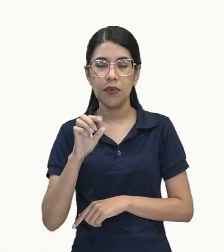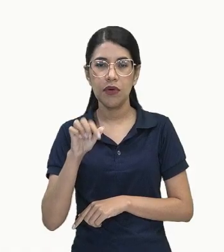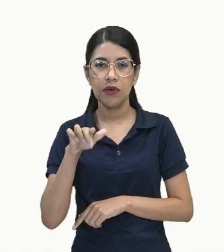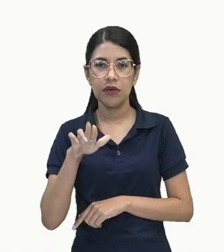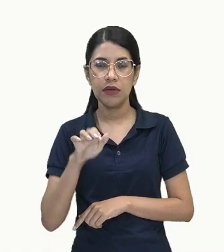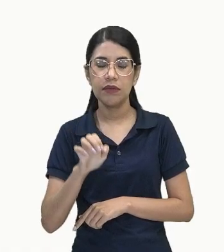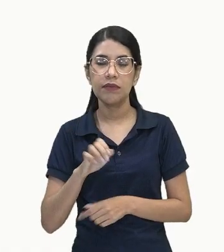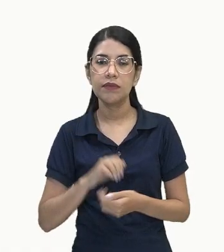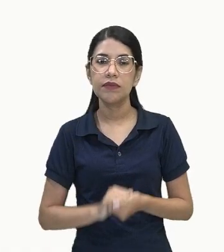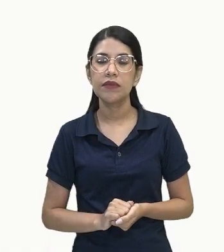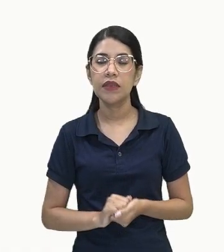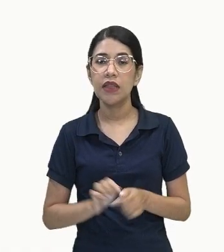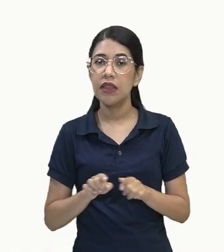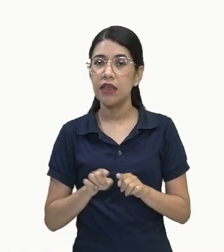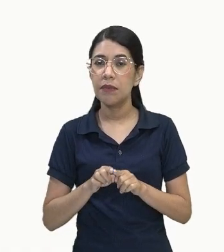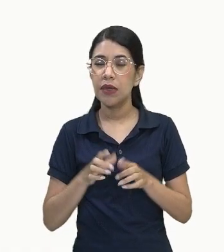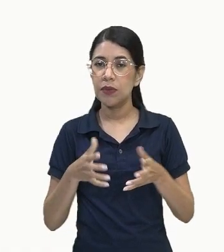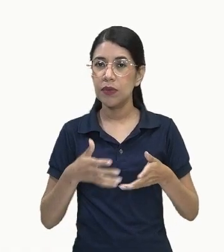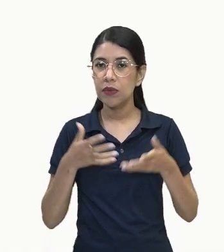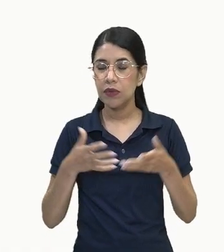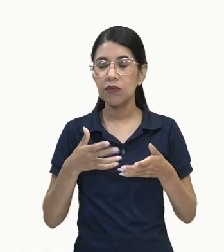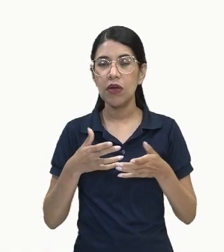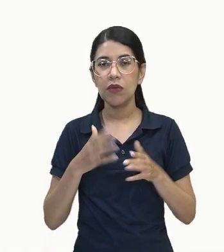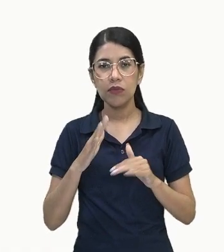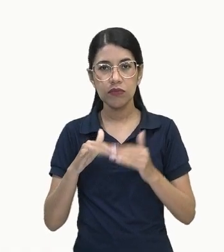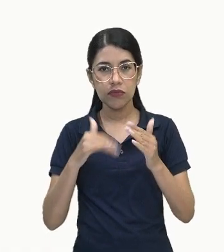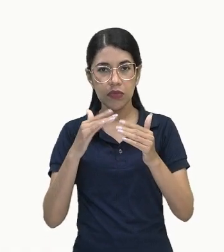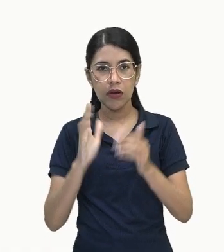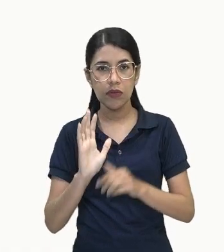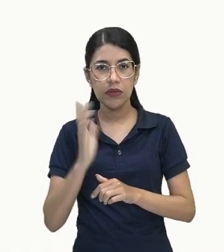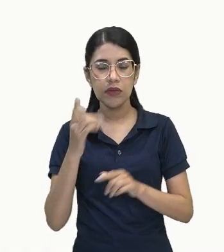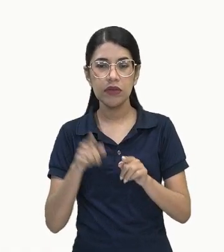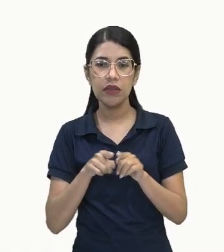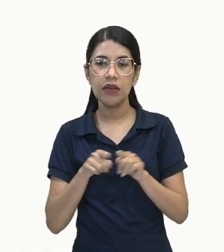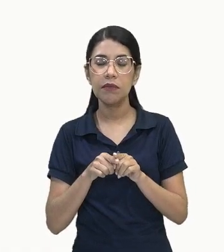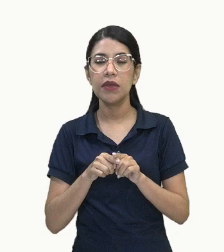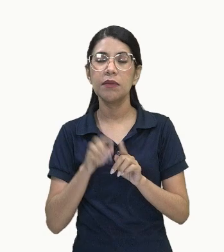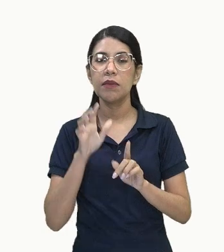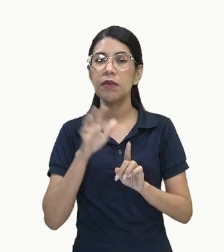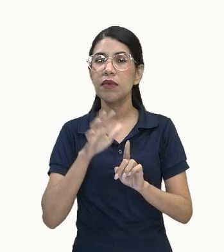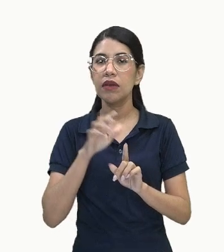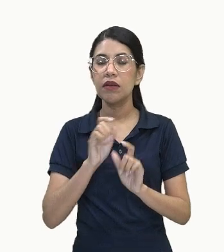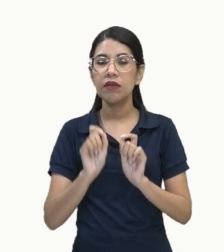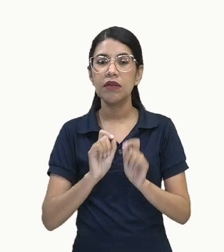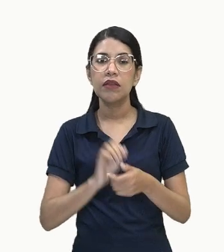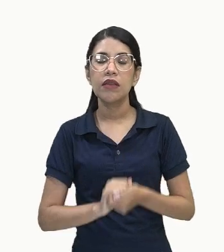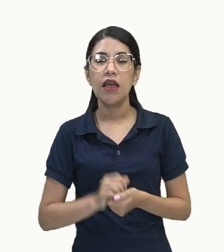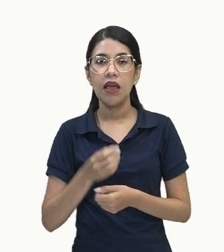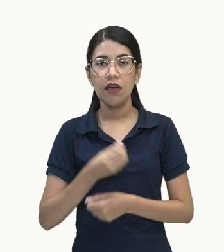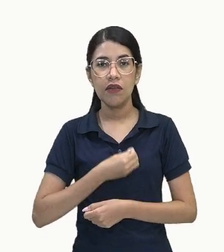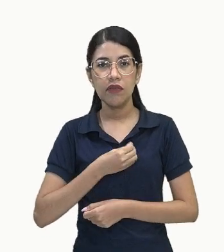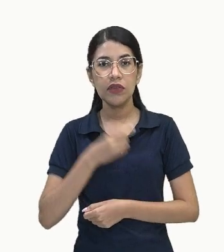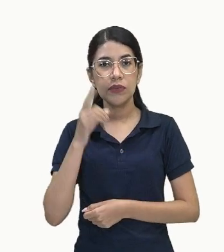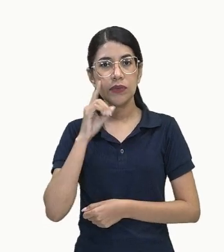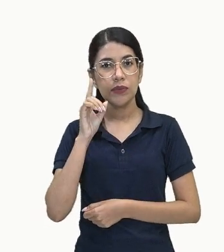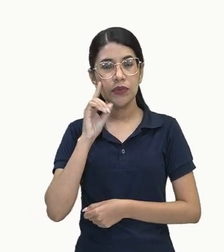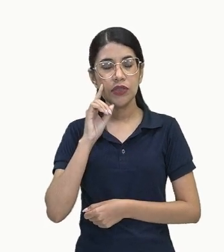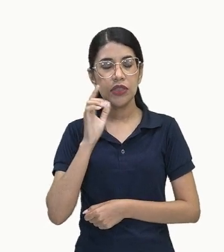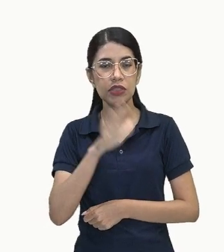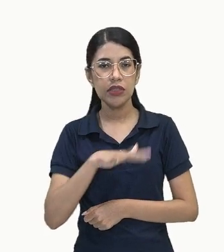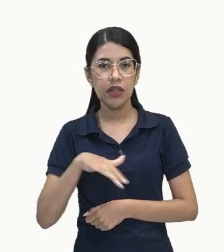Esse entusiasmo com o progresso refletia-se também na própria vida cotidiana dos grandes centros